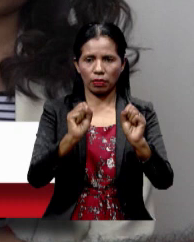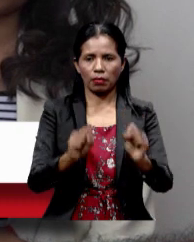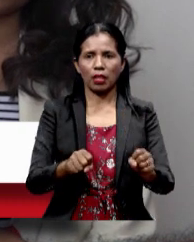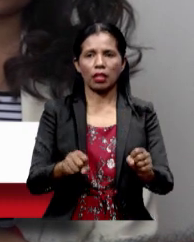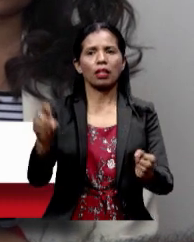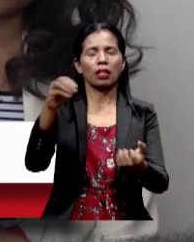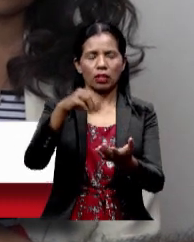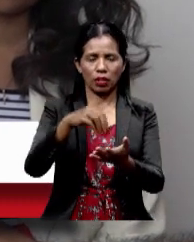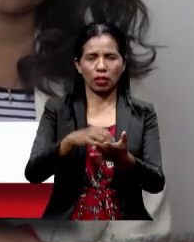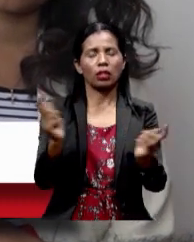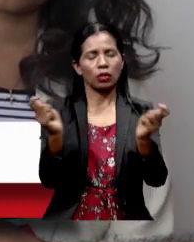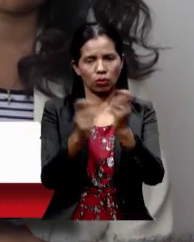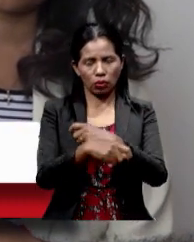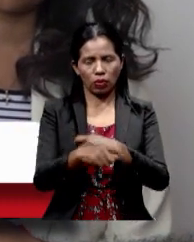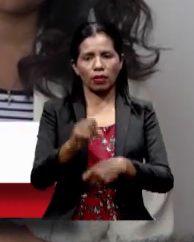fali